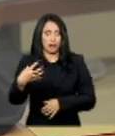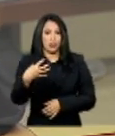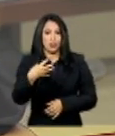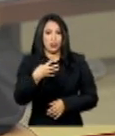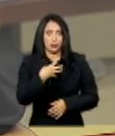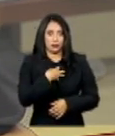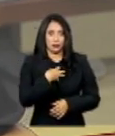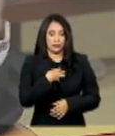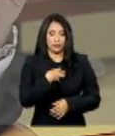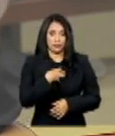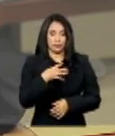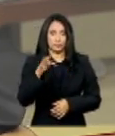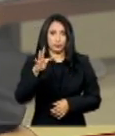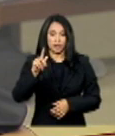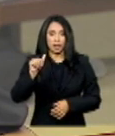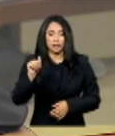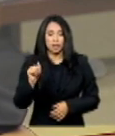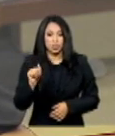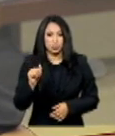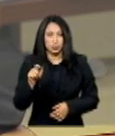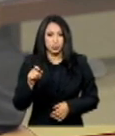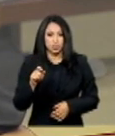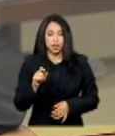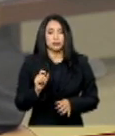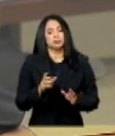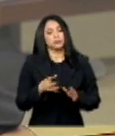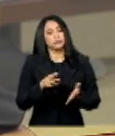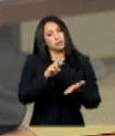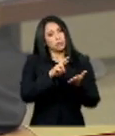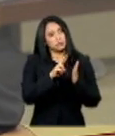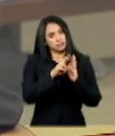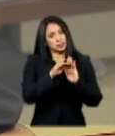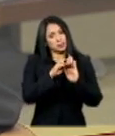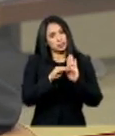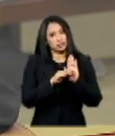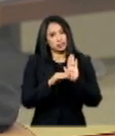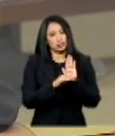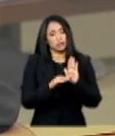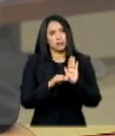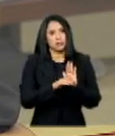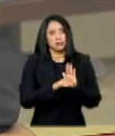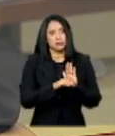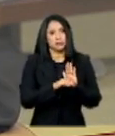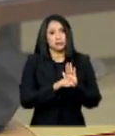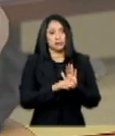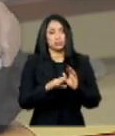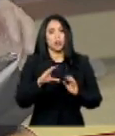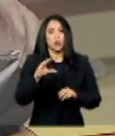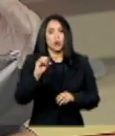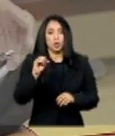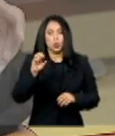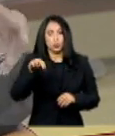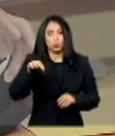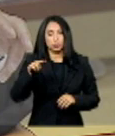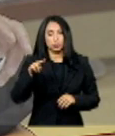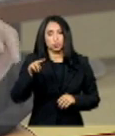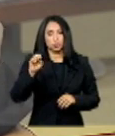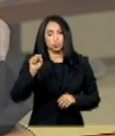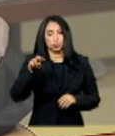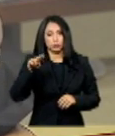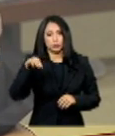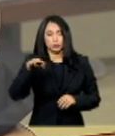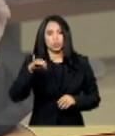federal ela em regra reconhece a competência do estado da tutela do consumidor mas aqui é um